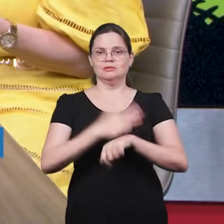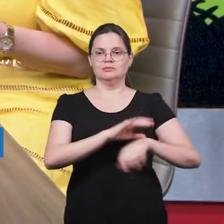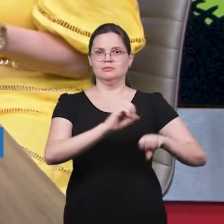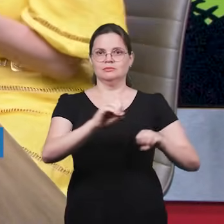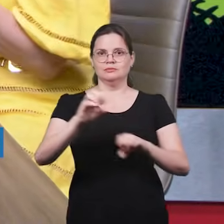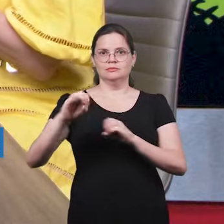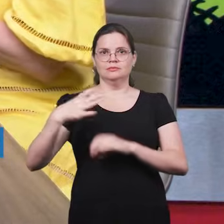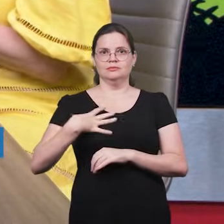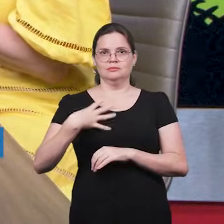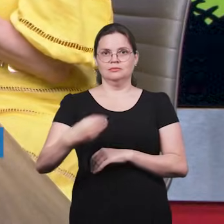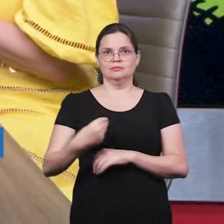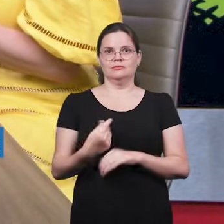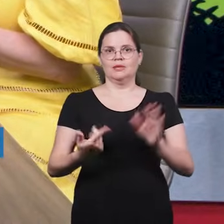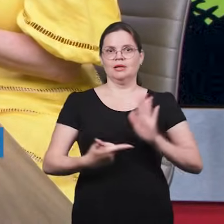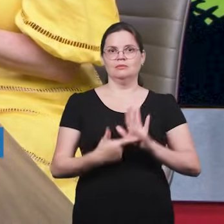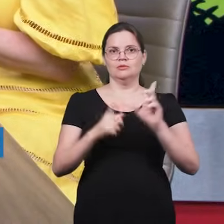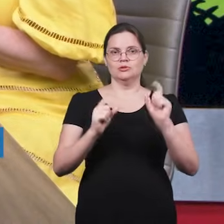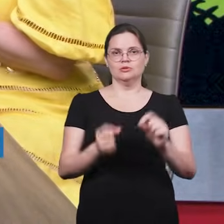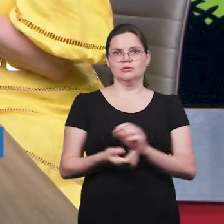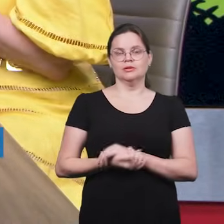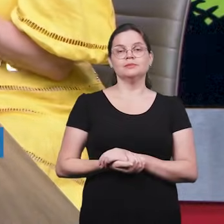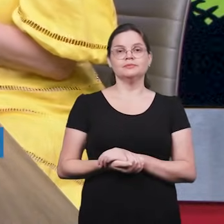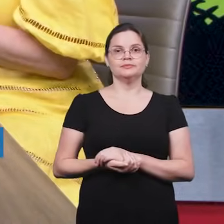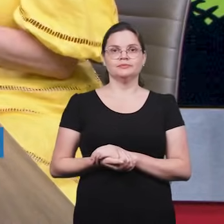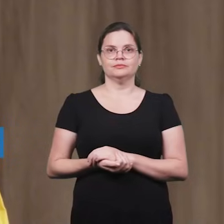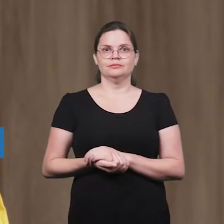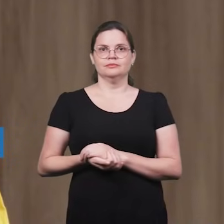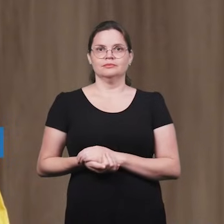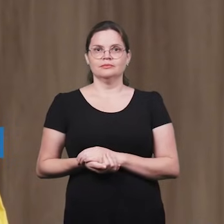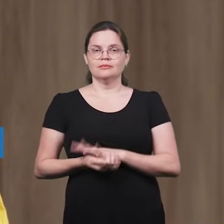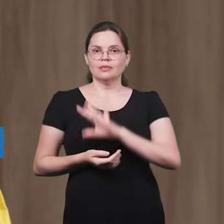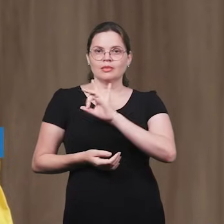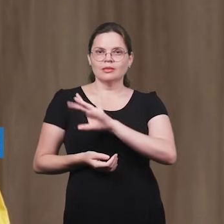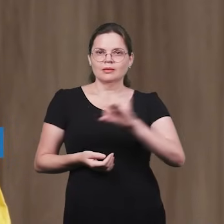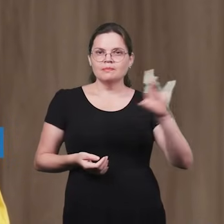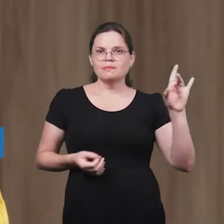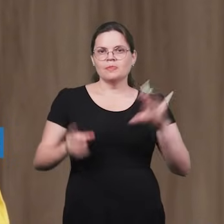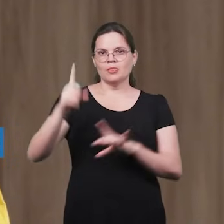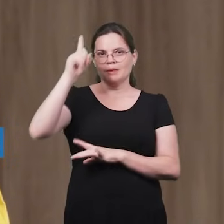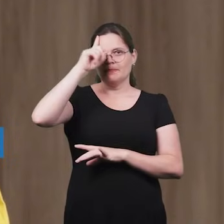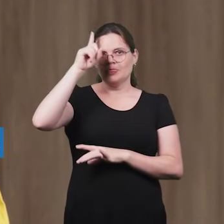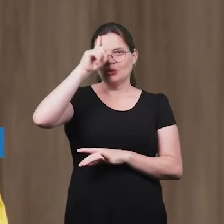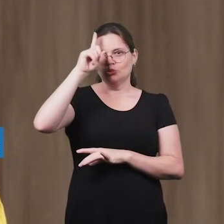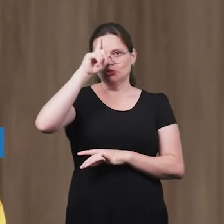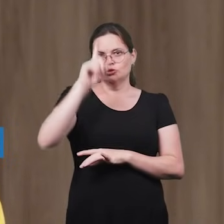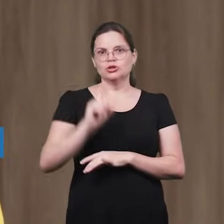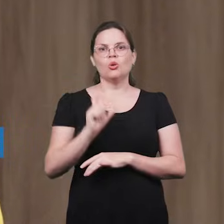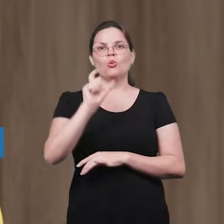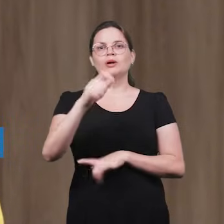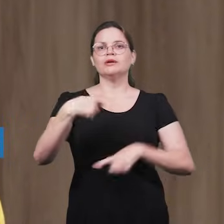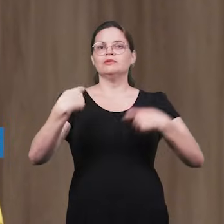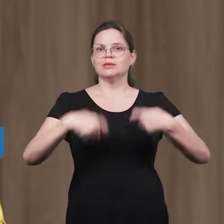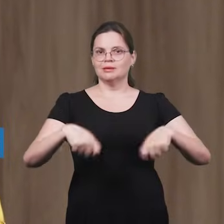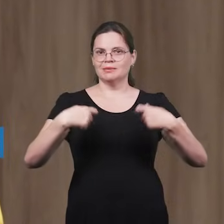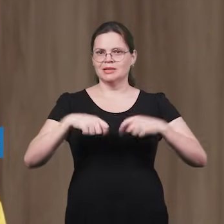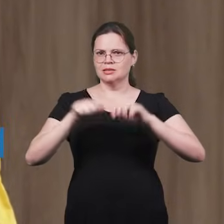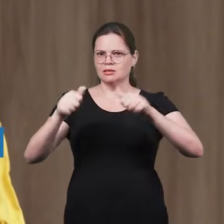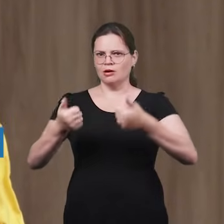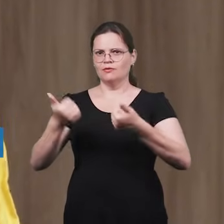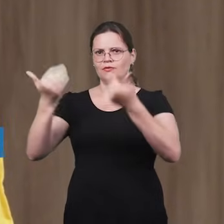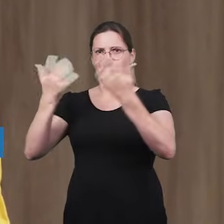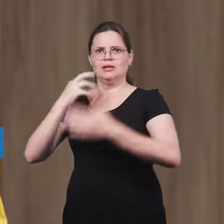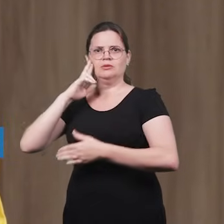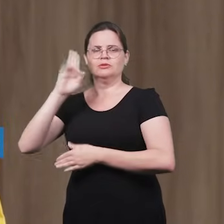nossos filhos. Ele nos disse assim: coloque a cada dia sua real necessidade diante do Senhor.